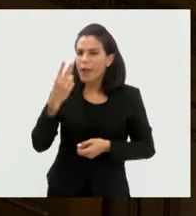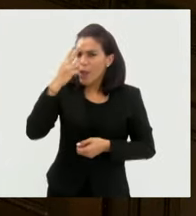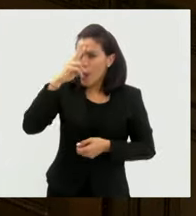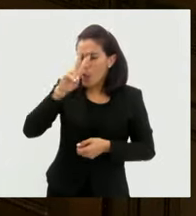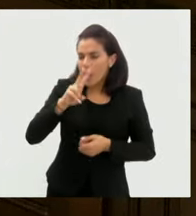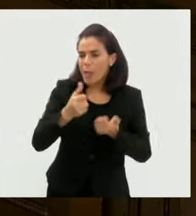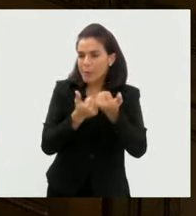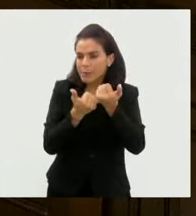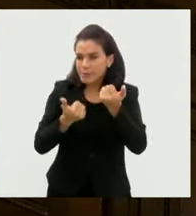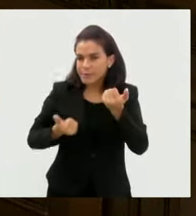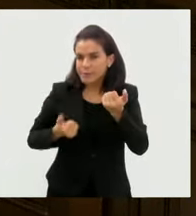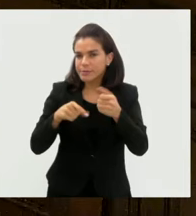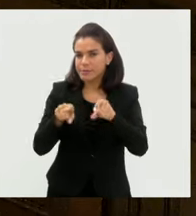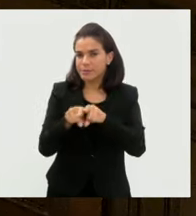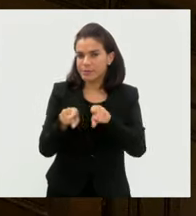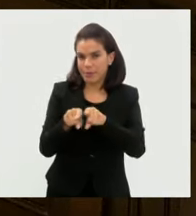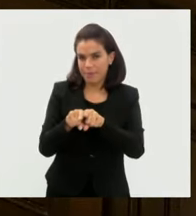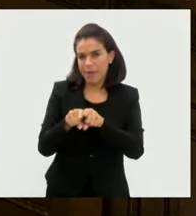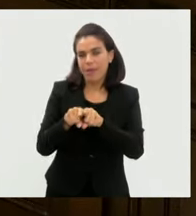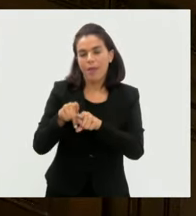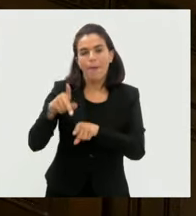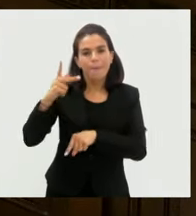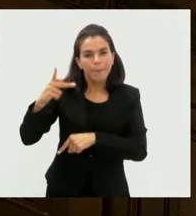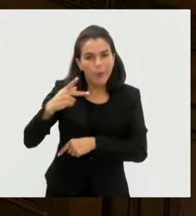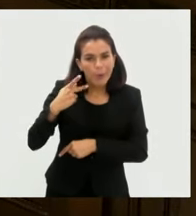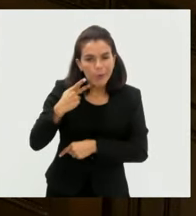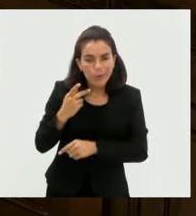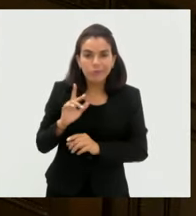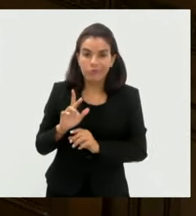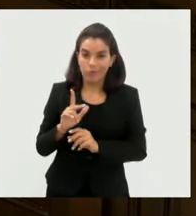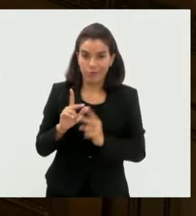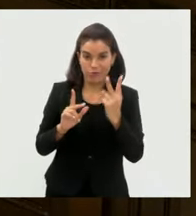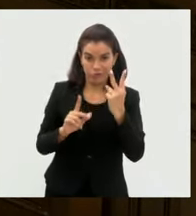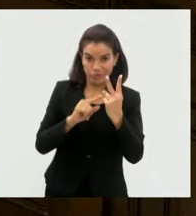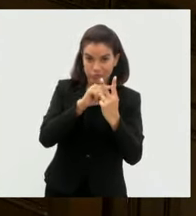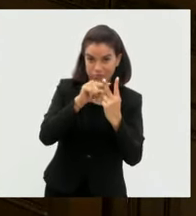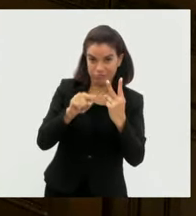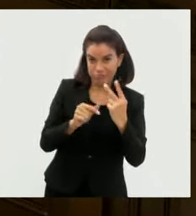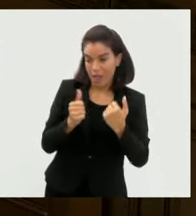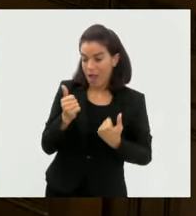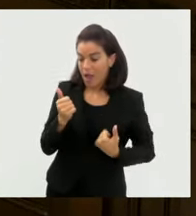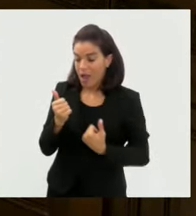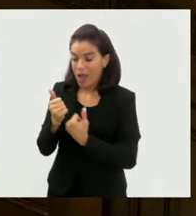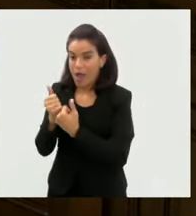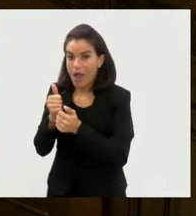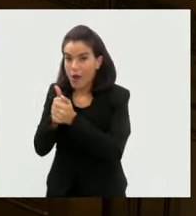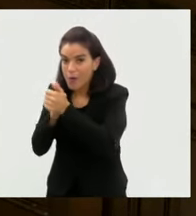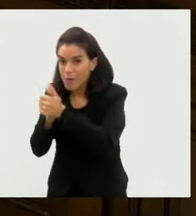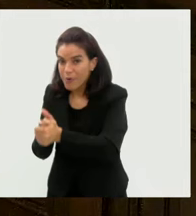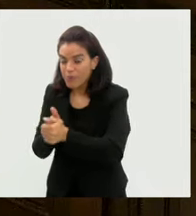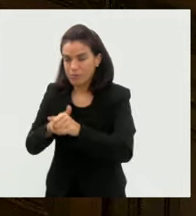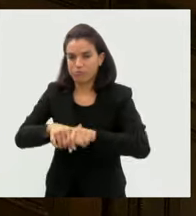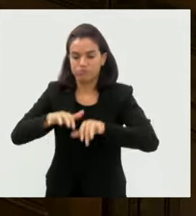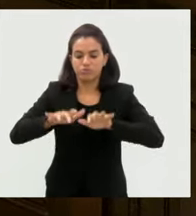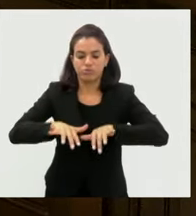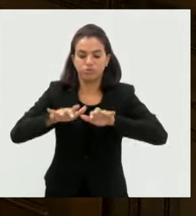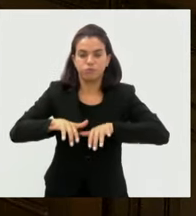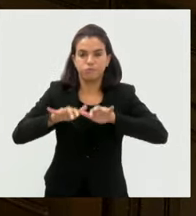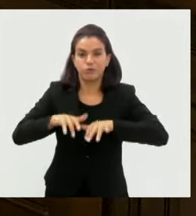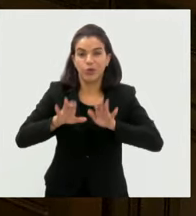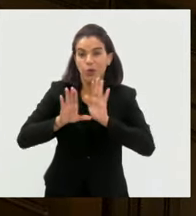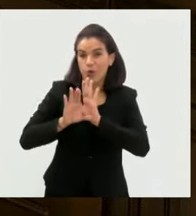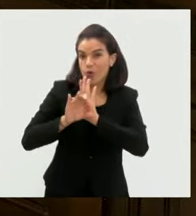assessora e a procuradora que com ela a acompanhava digitou no Google,